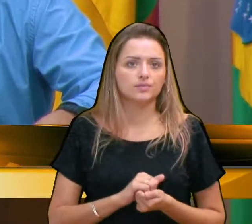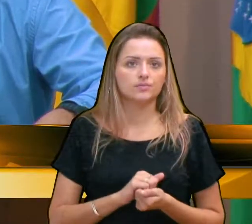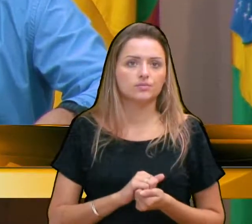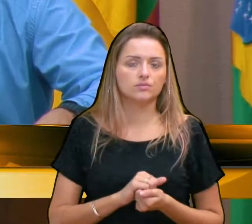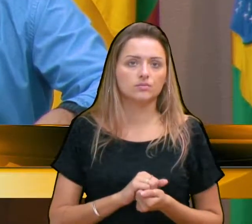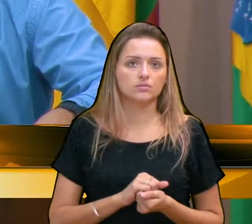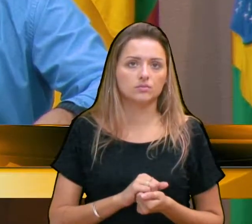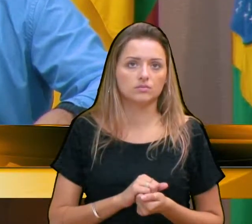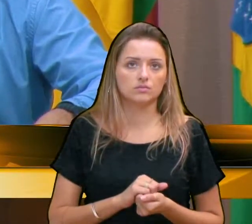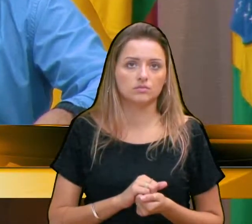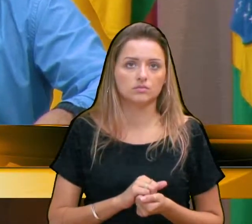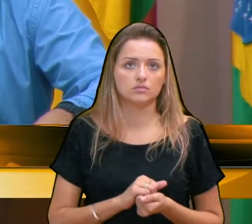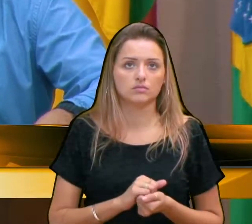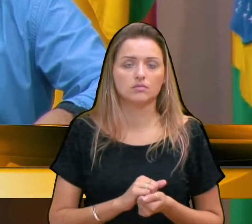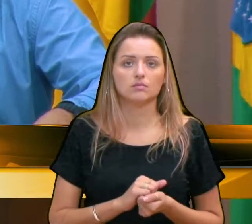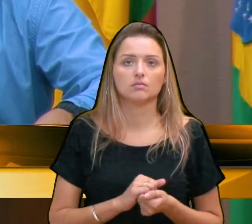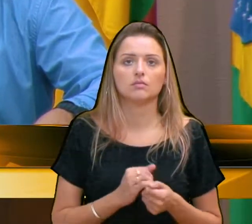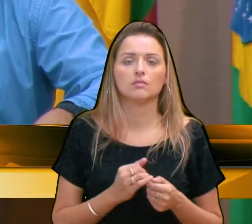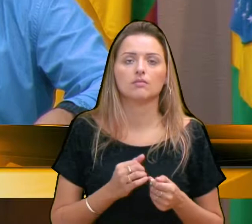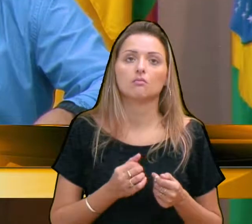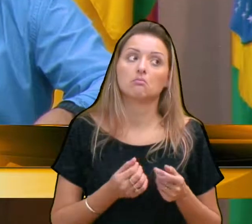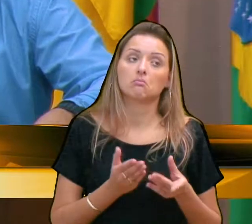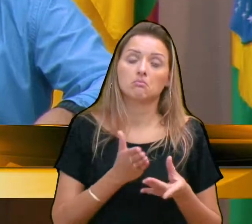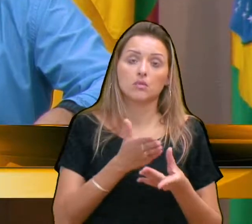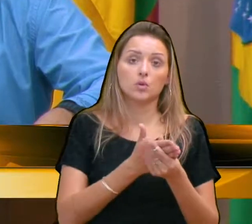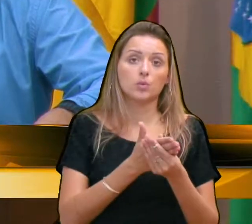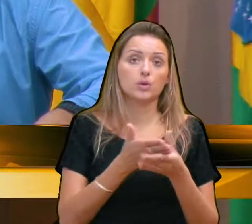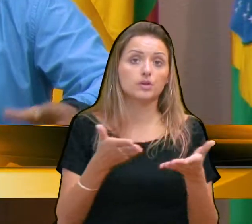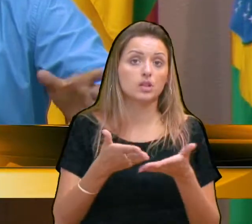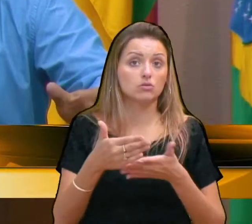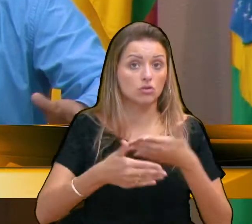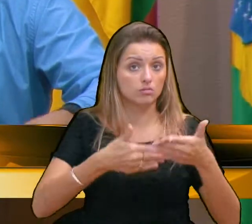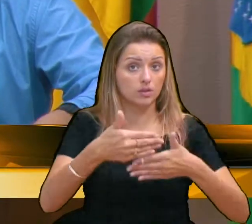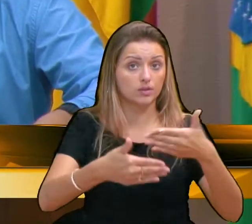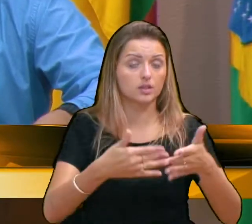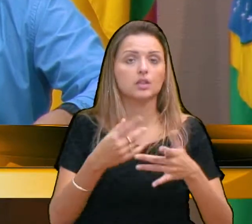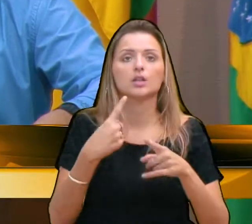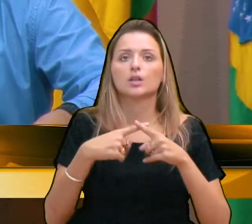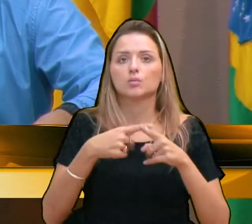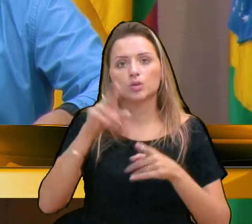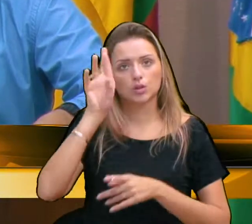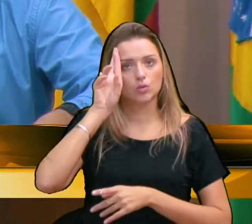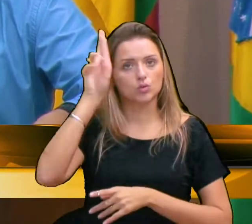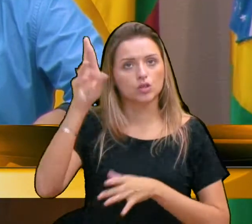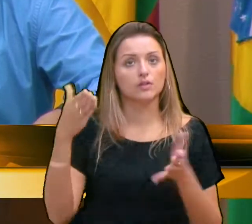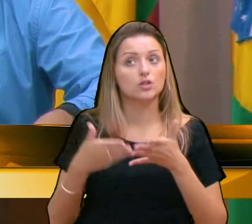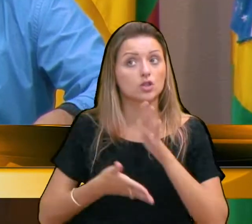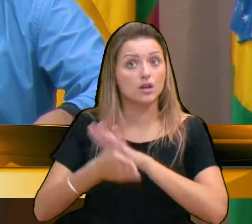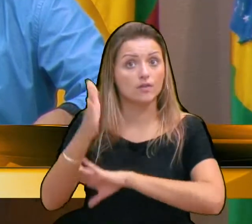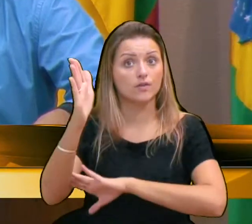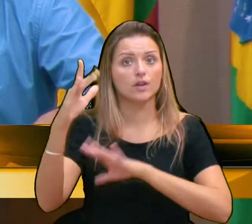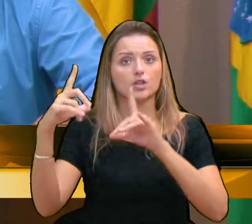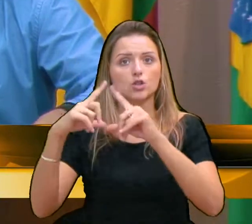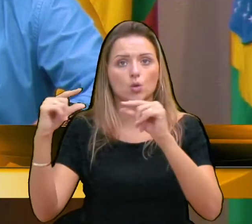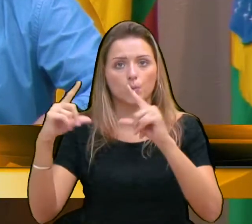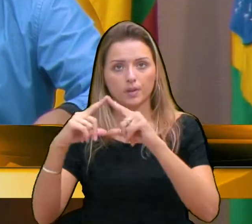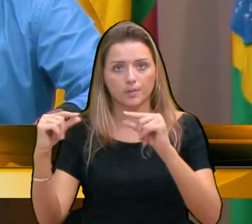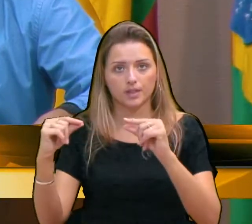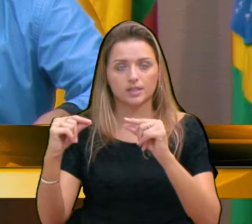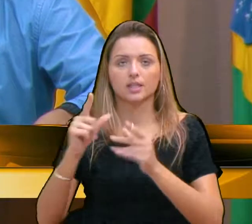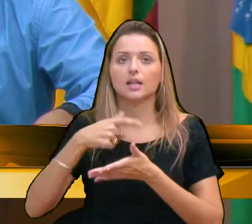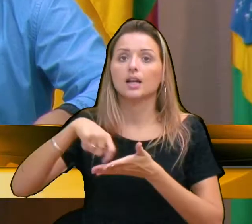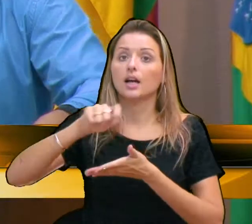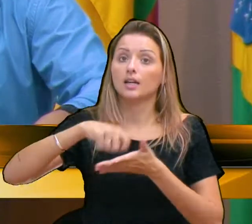vezes, que o processo já estava bem adiantado, que o prefeito já foi para Brasília, assinou